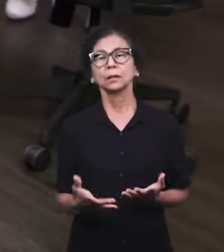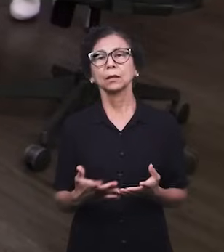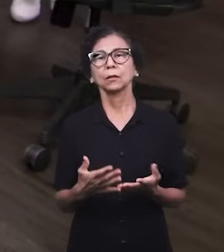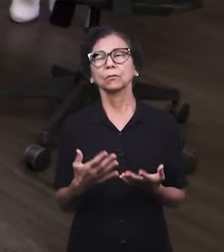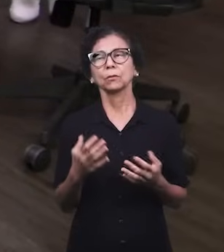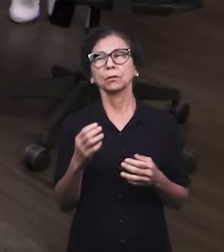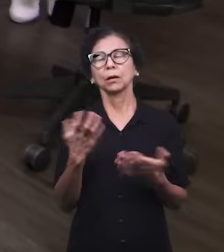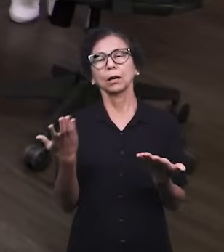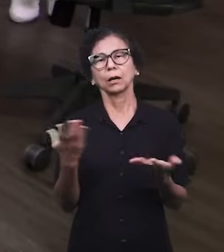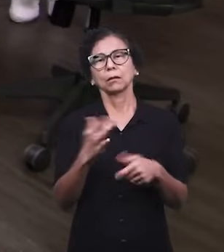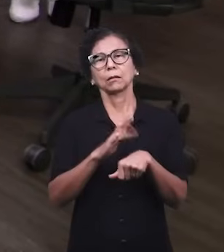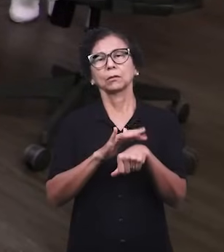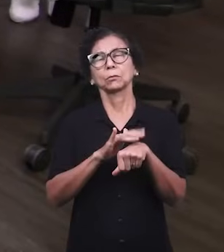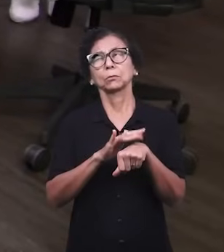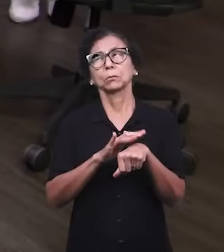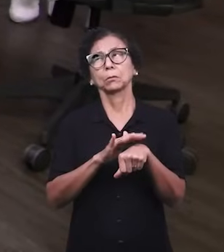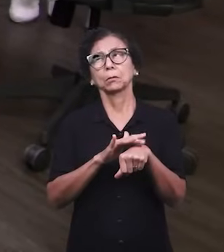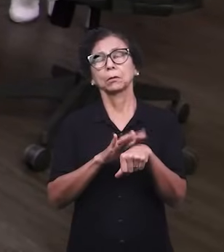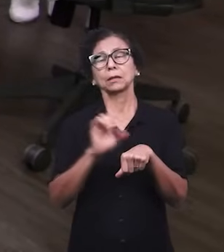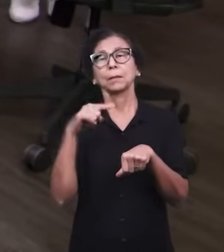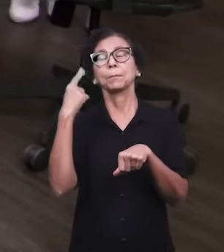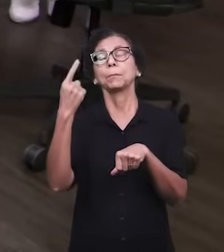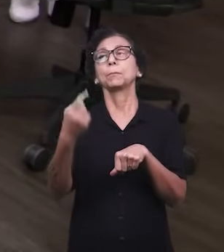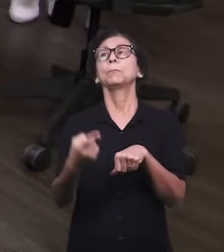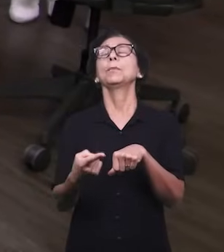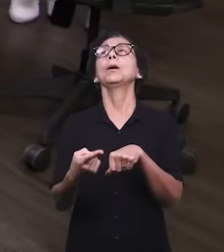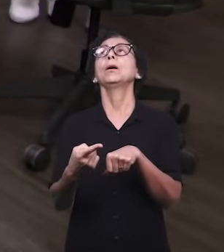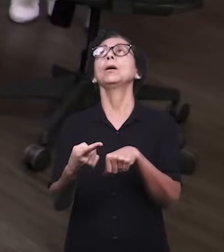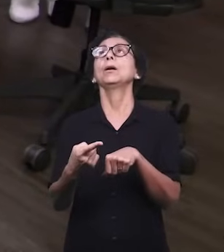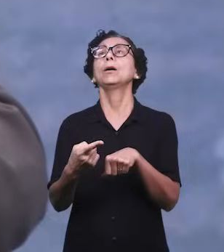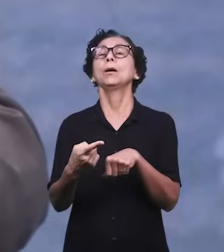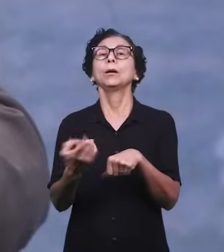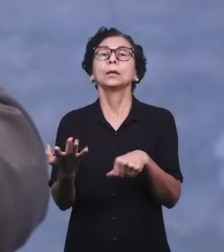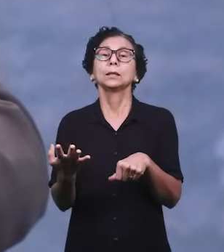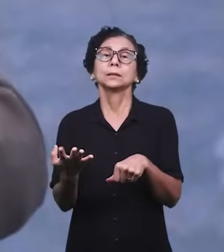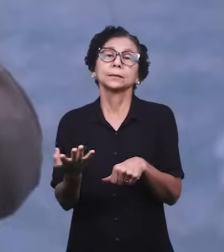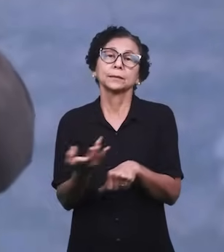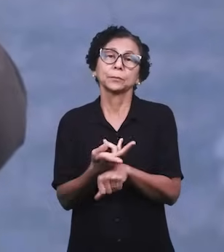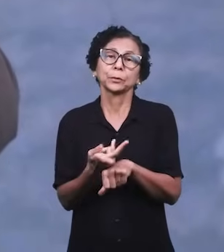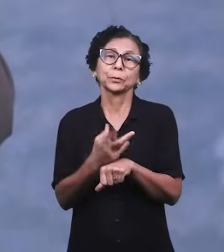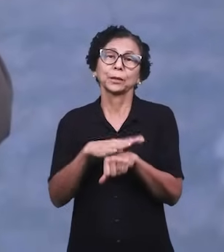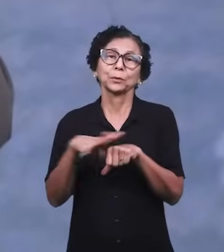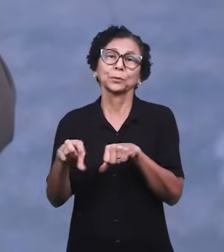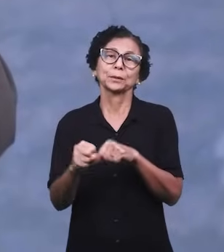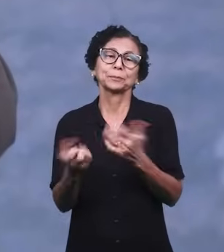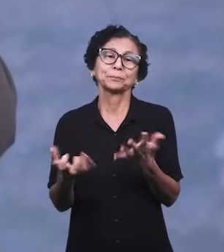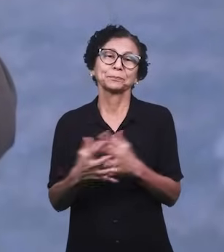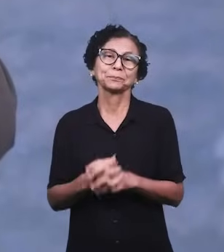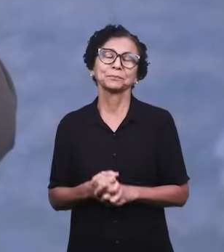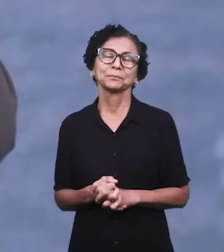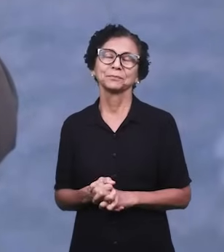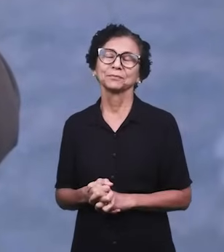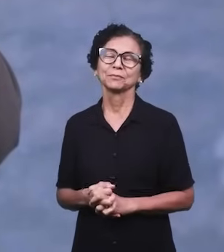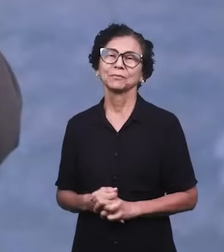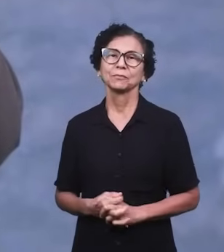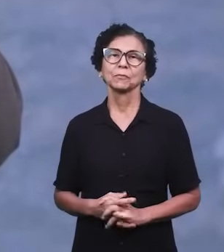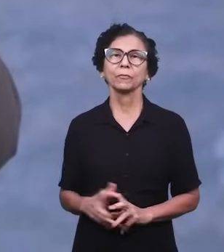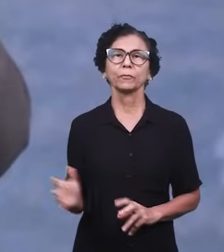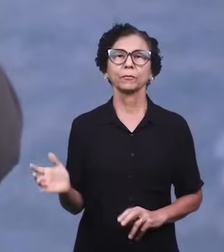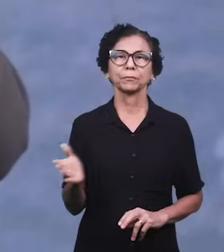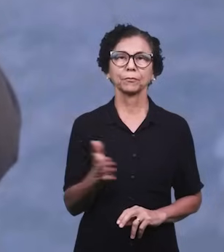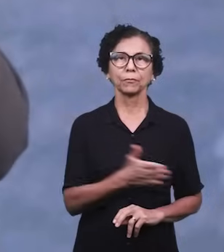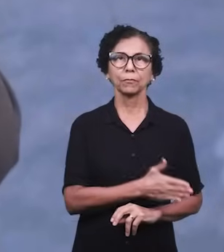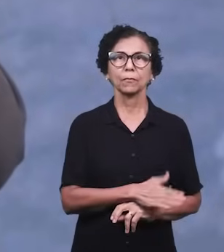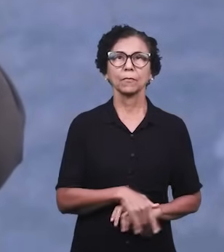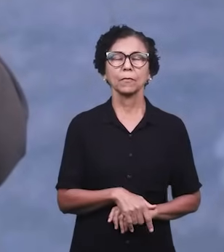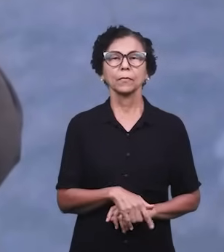ser curado? É melhor eu não adoecer. É o mais lógico. E eu quero falar para você que está assistindo que